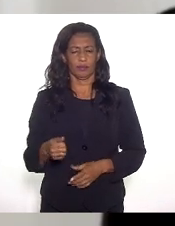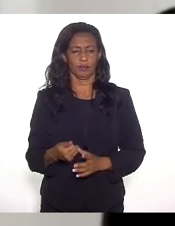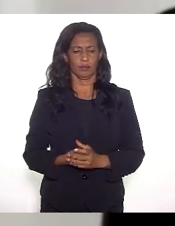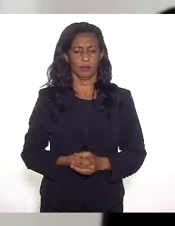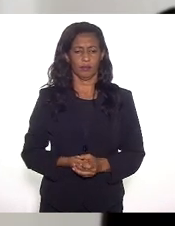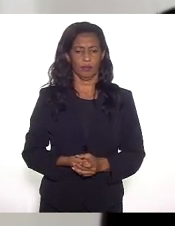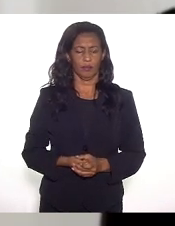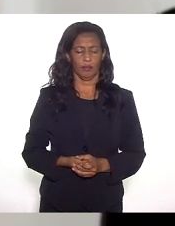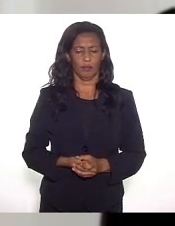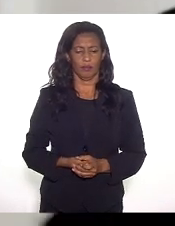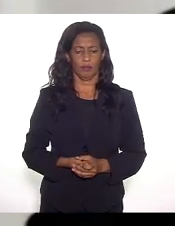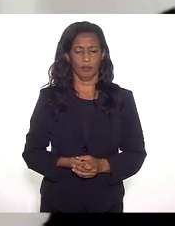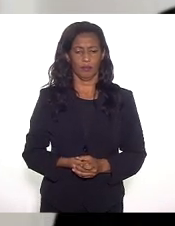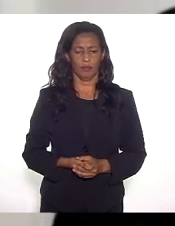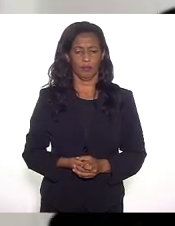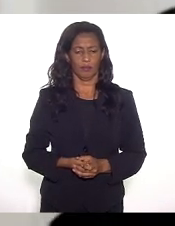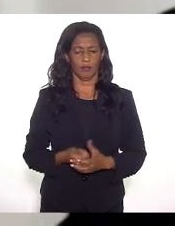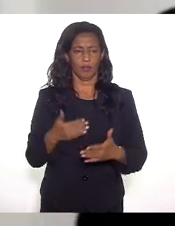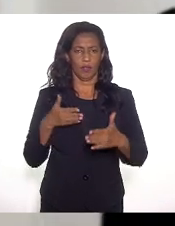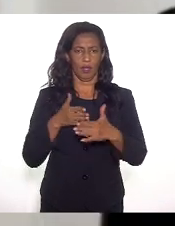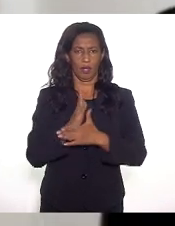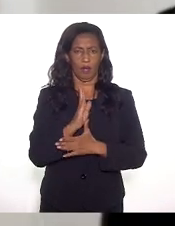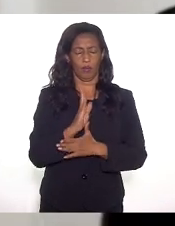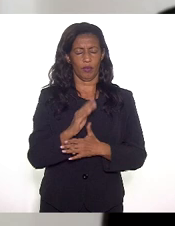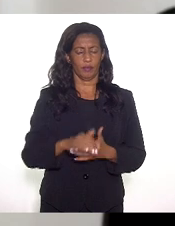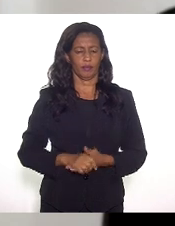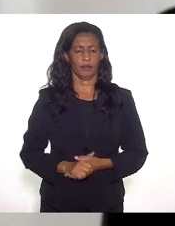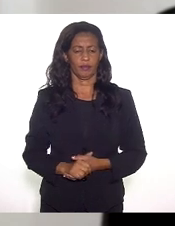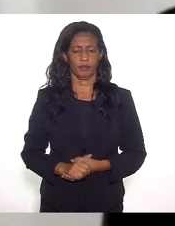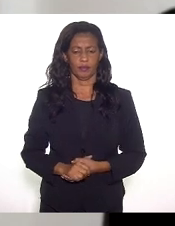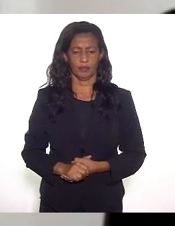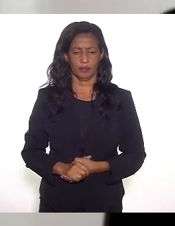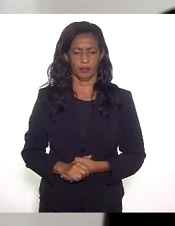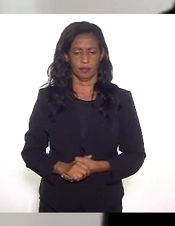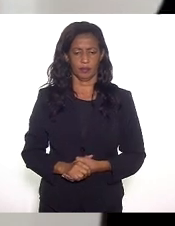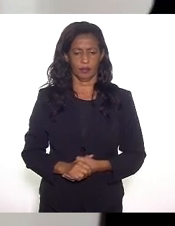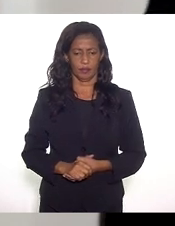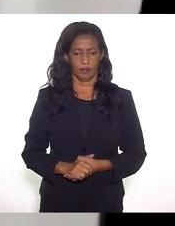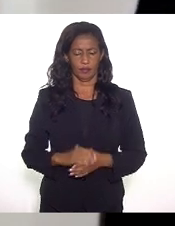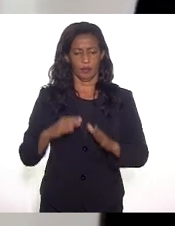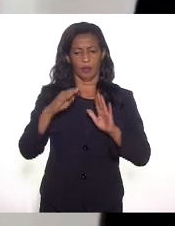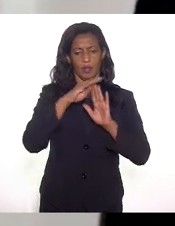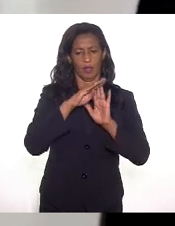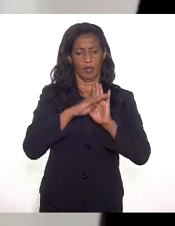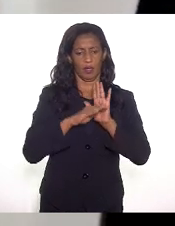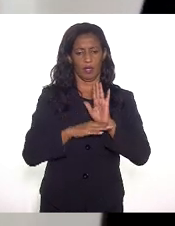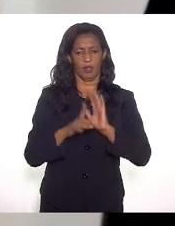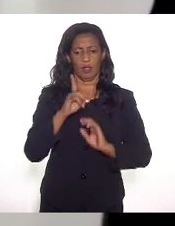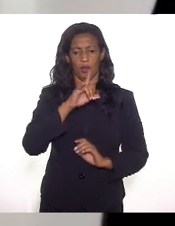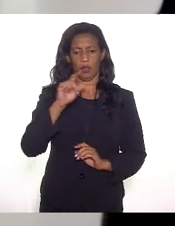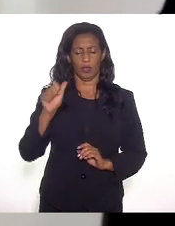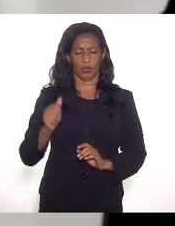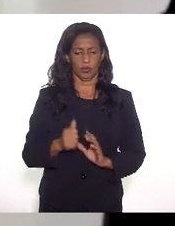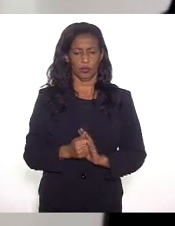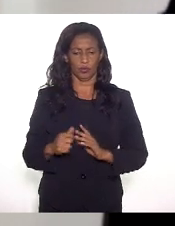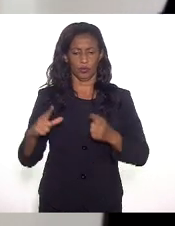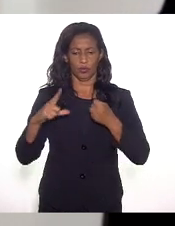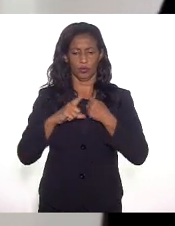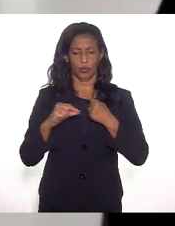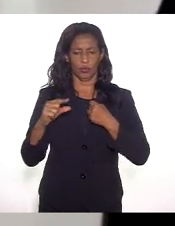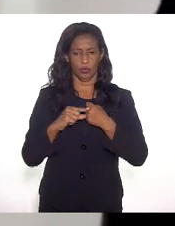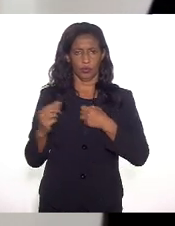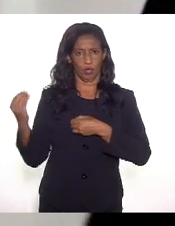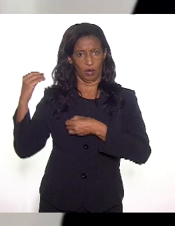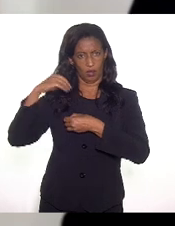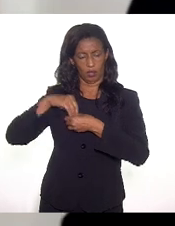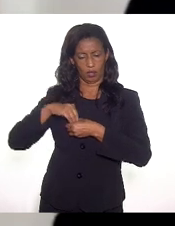redação. Se os que aprovam, permaneça como estão. Aprovado, vai autógrafo. Incluído na ordem do dia, de acordo com o parágrafo 1º do artigo 47 do Regimento